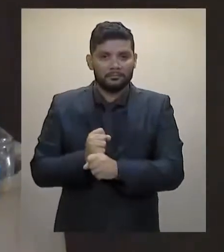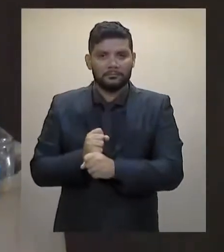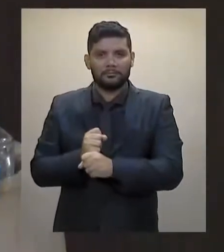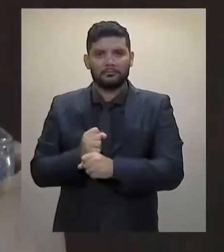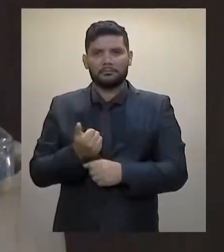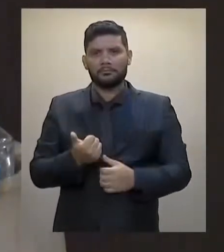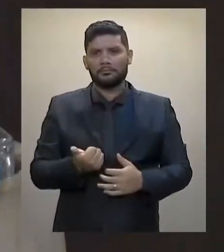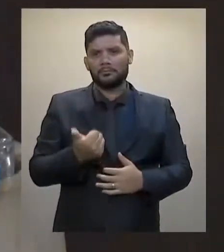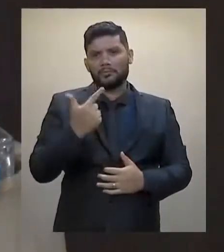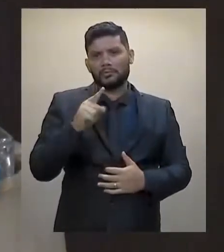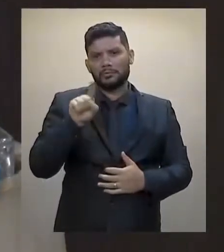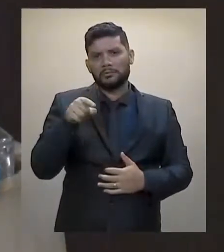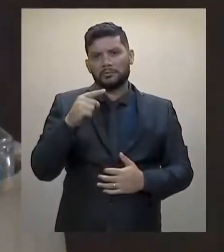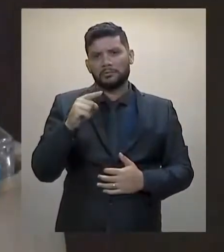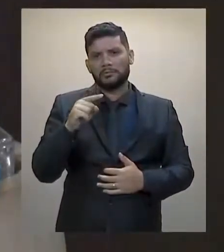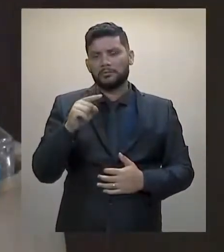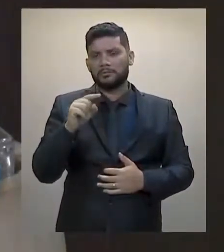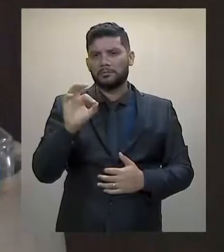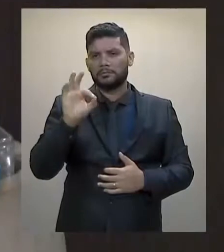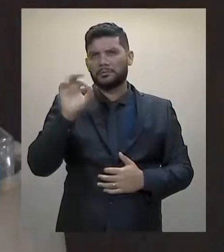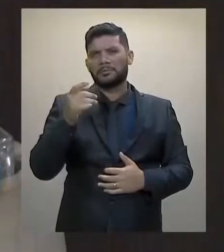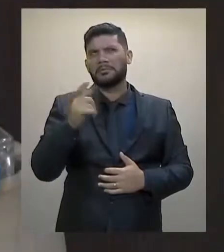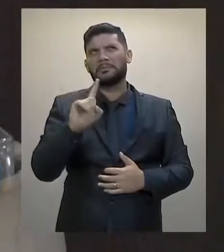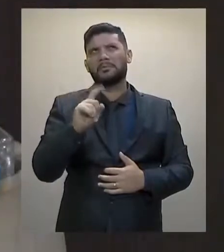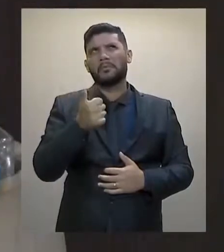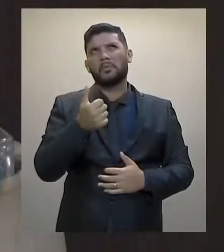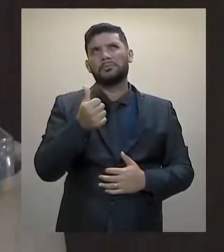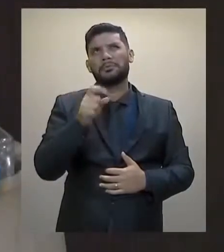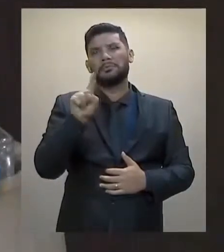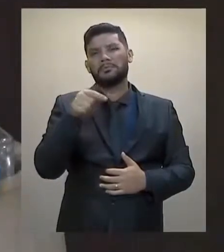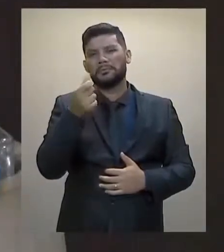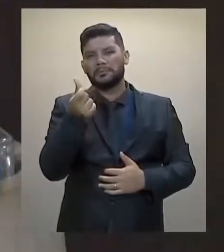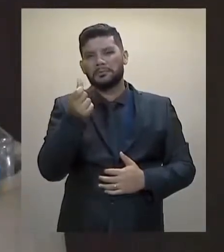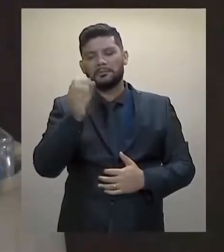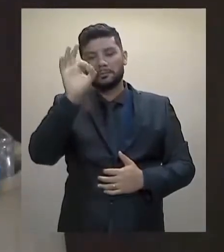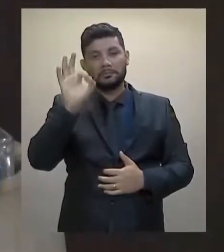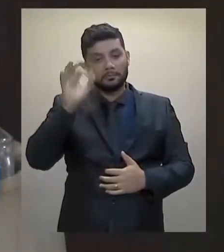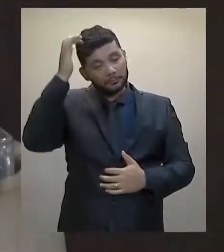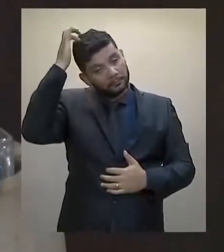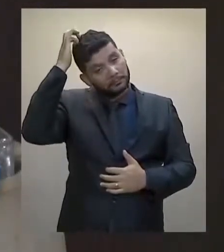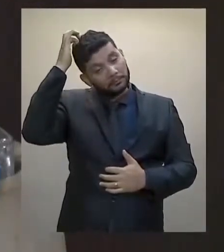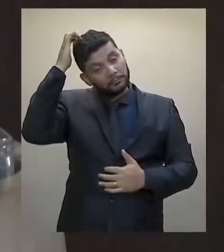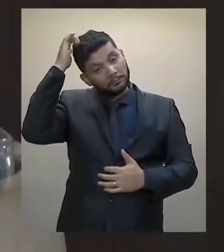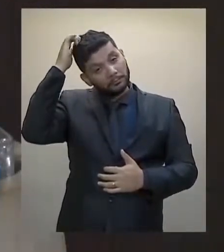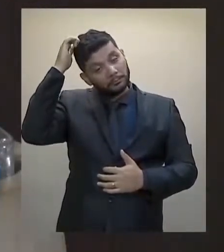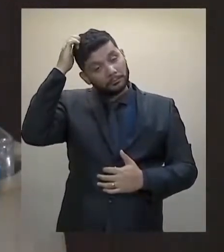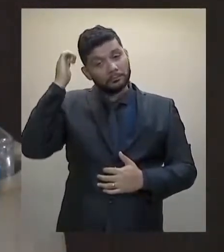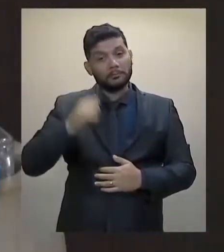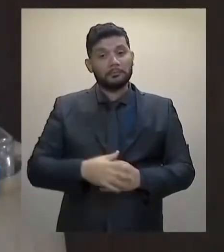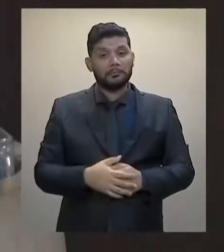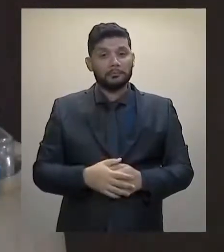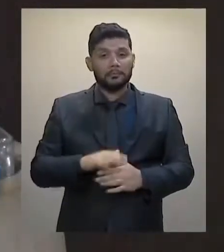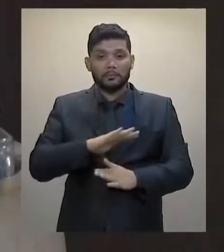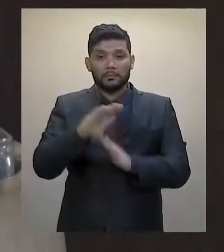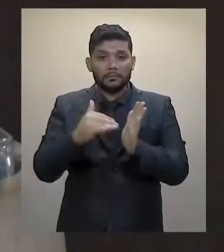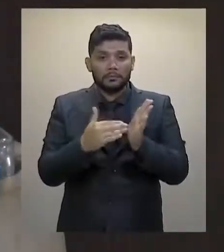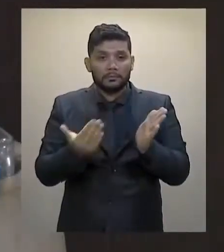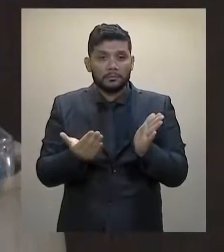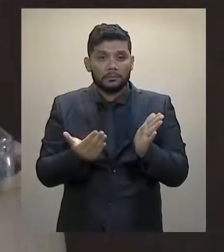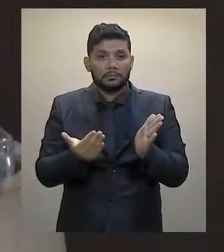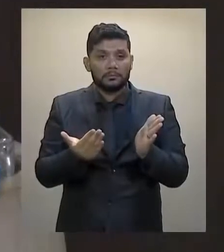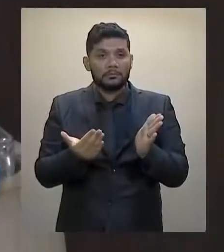dá 11,6% do número de trabalhadores no Brasil. Ou seja, de toda a massa de trabalhadores no Brasil, os servidores